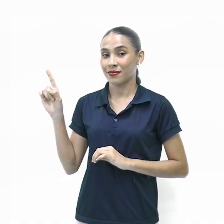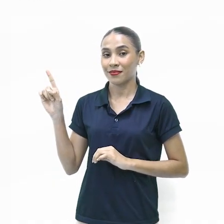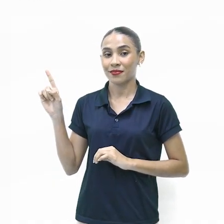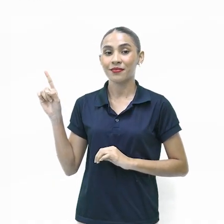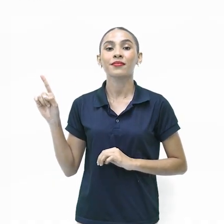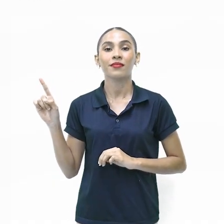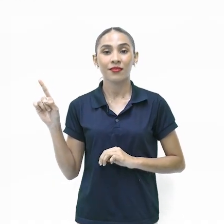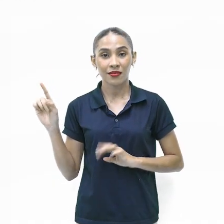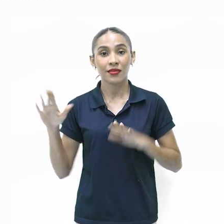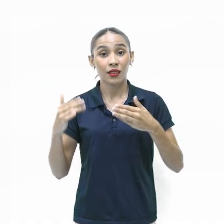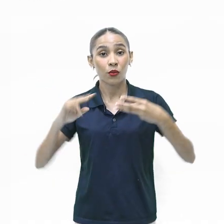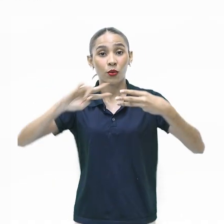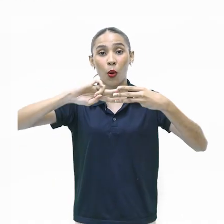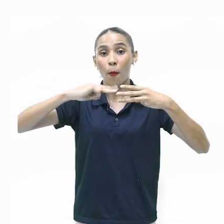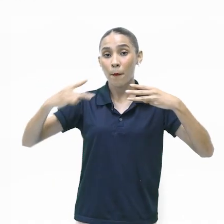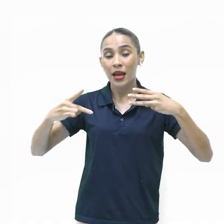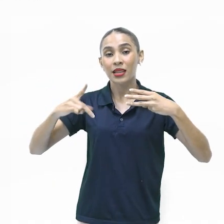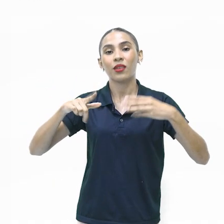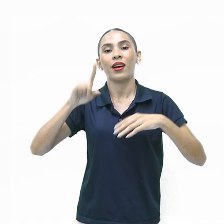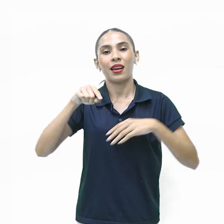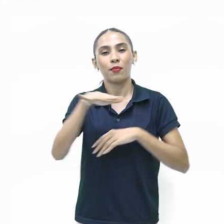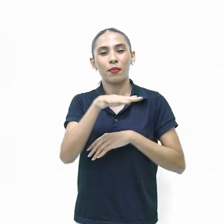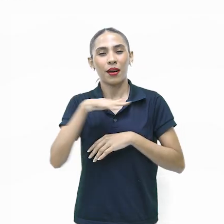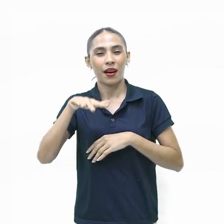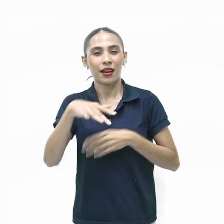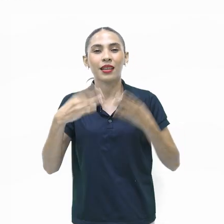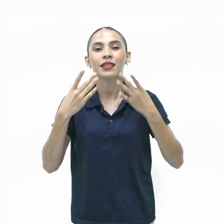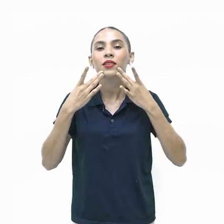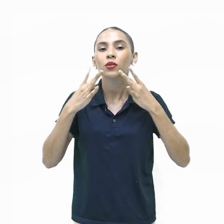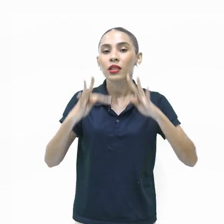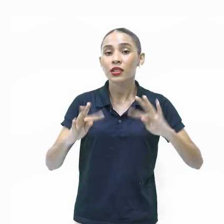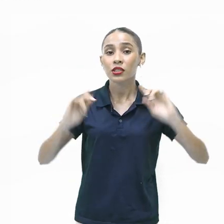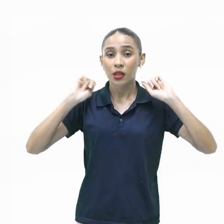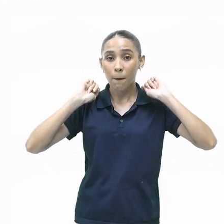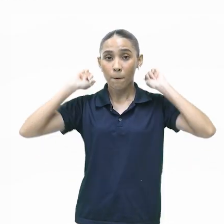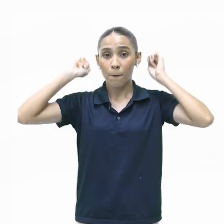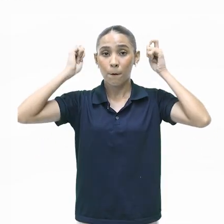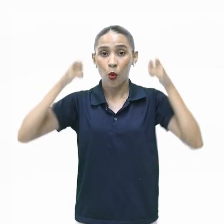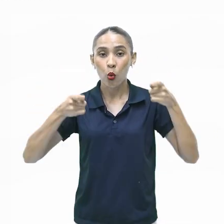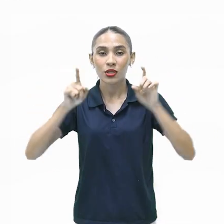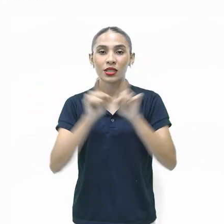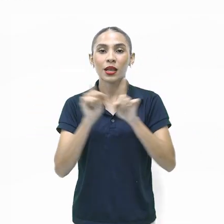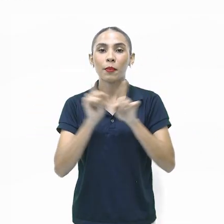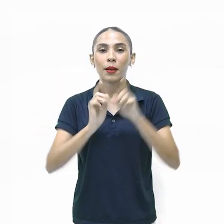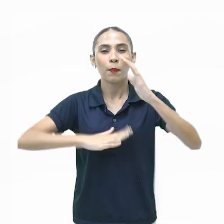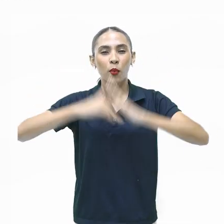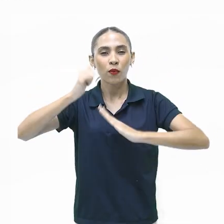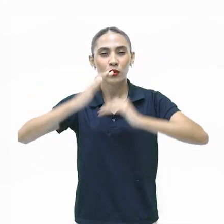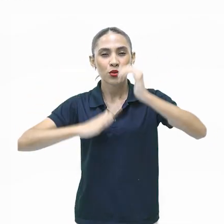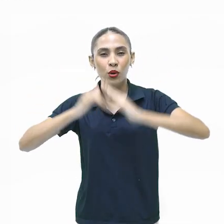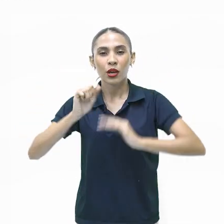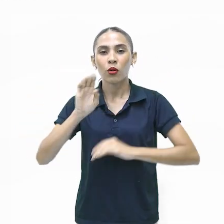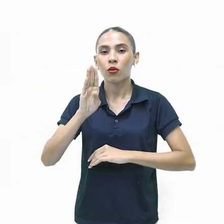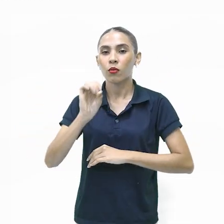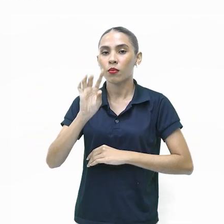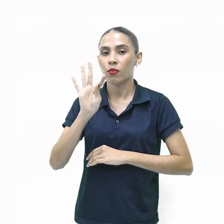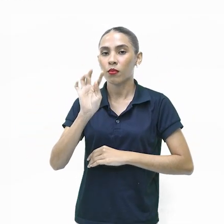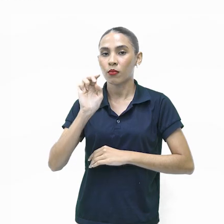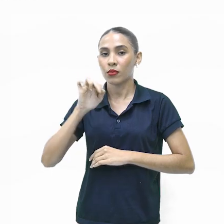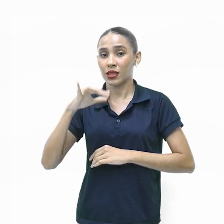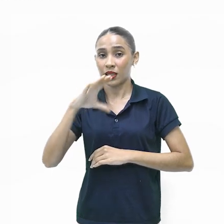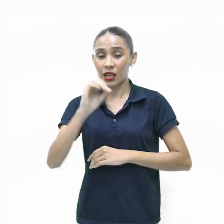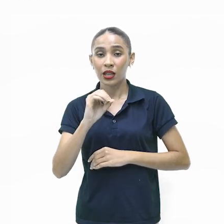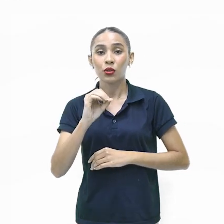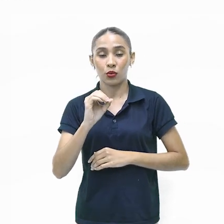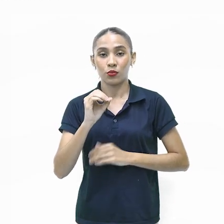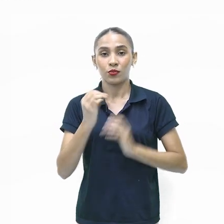próxima imagem, que Mendel foi um naturalista, um botânico e monge, que desenvolveu as bases da